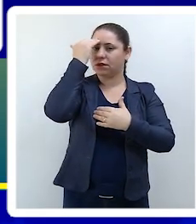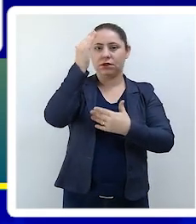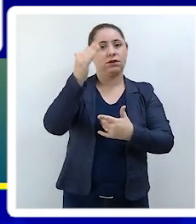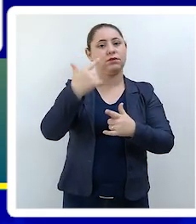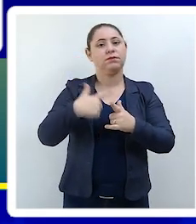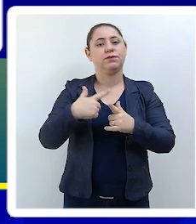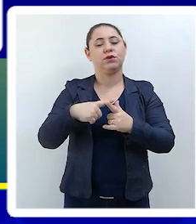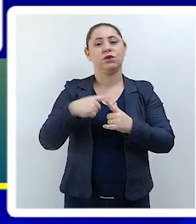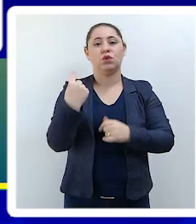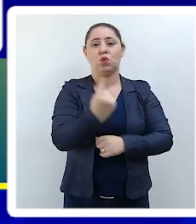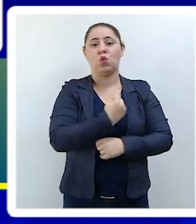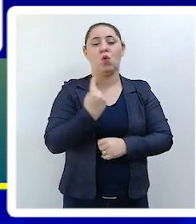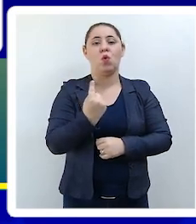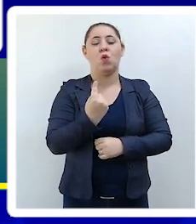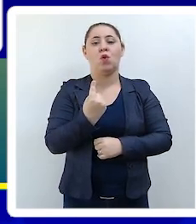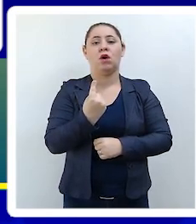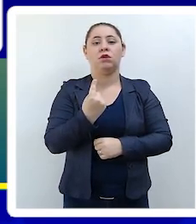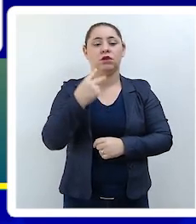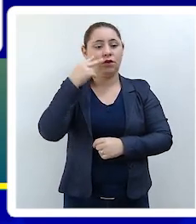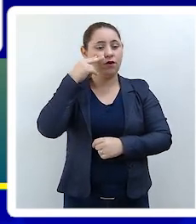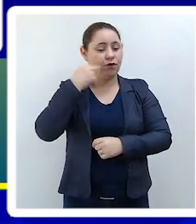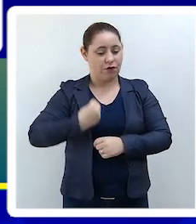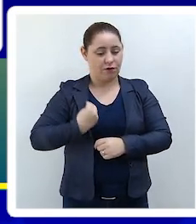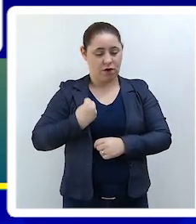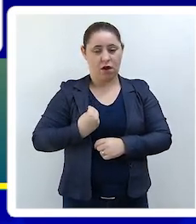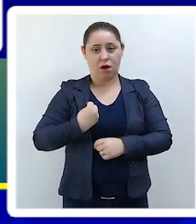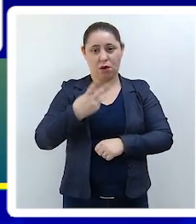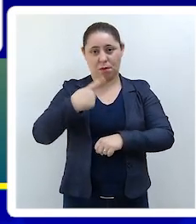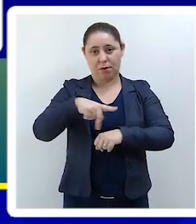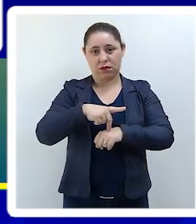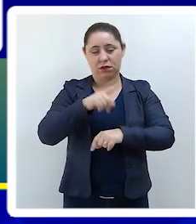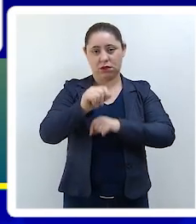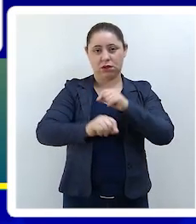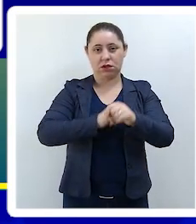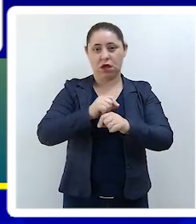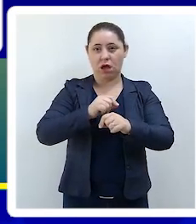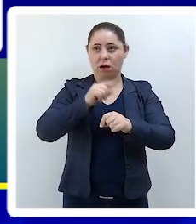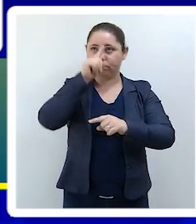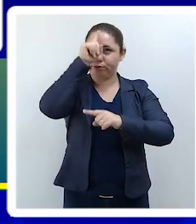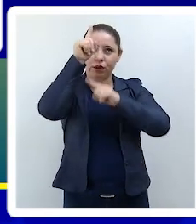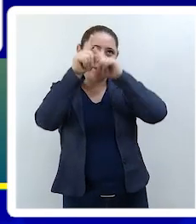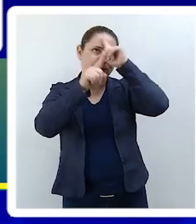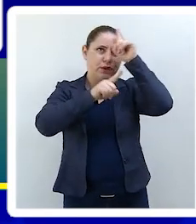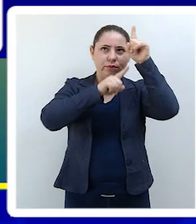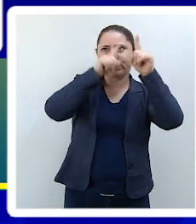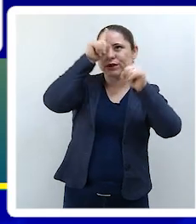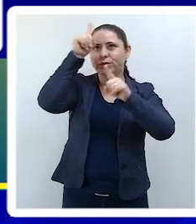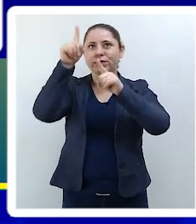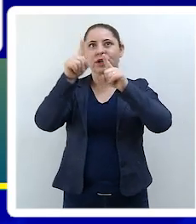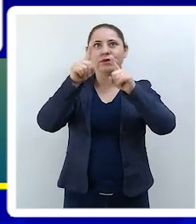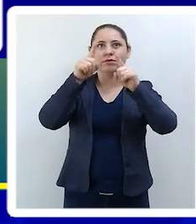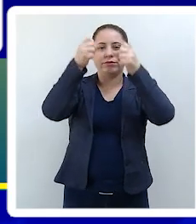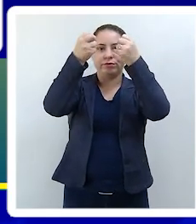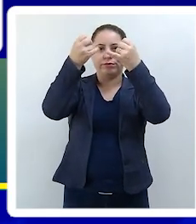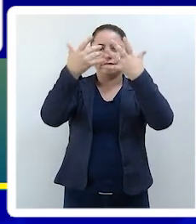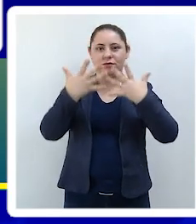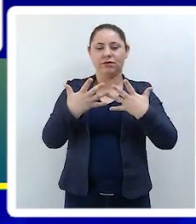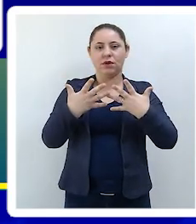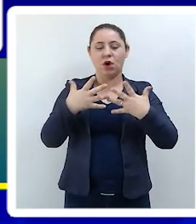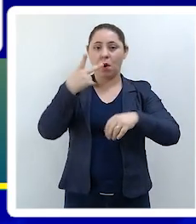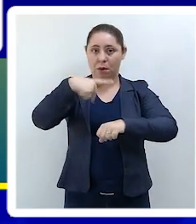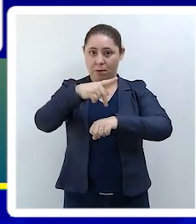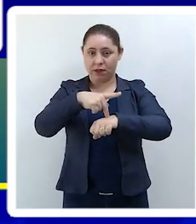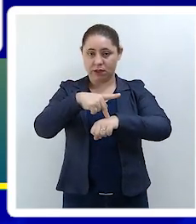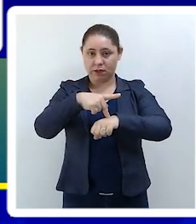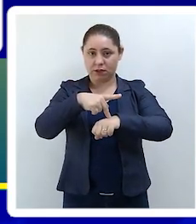por nós vivermos num país em que nossas ideias podem ser colocadas em pauta, um